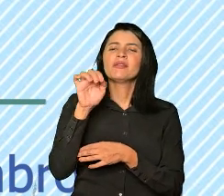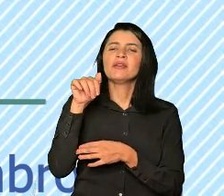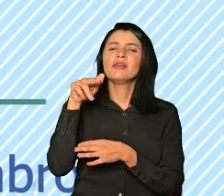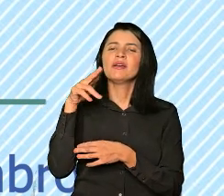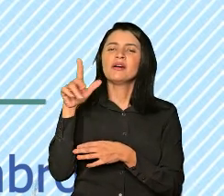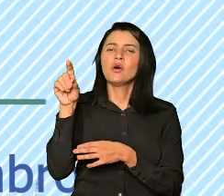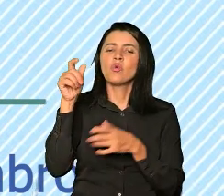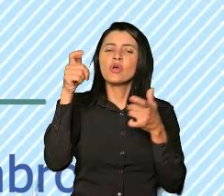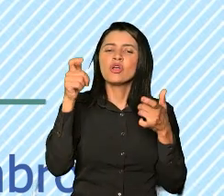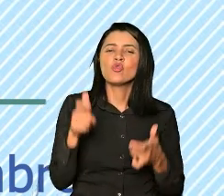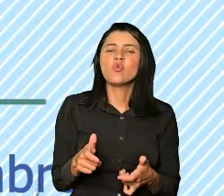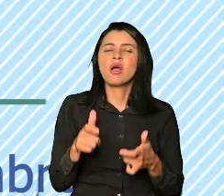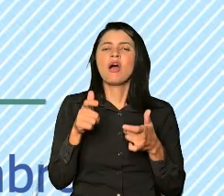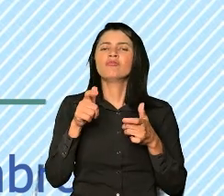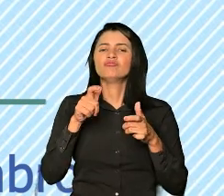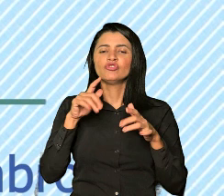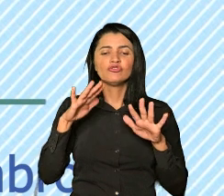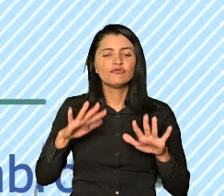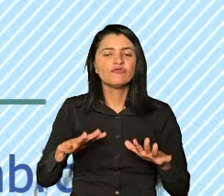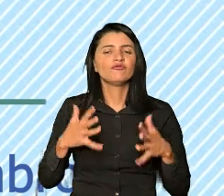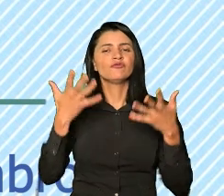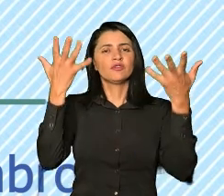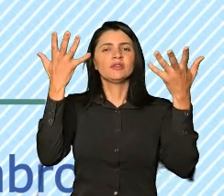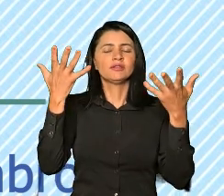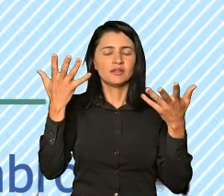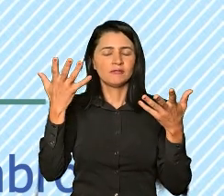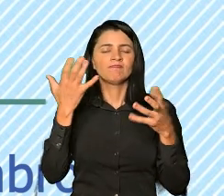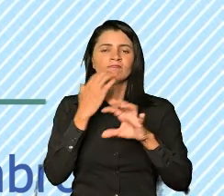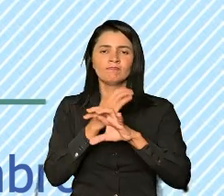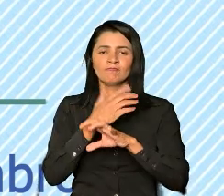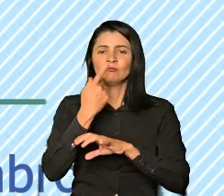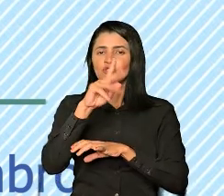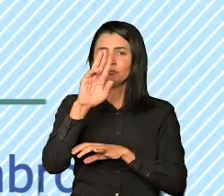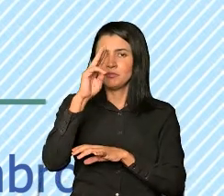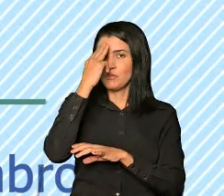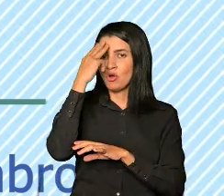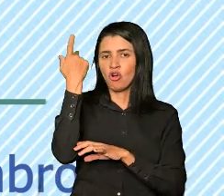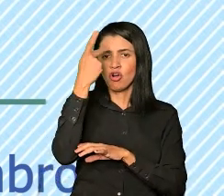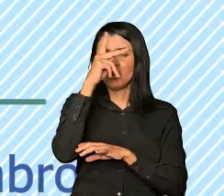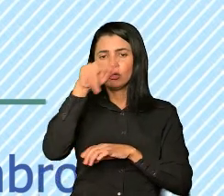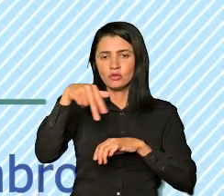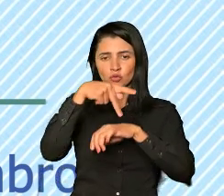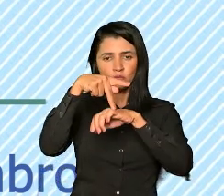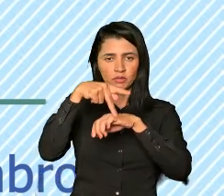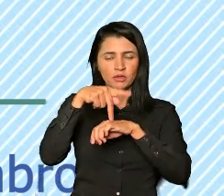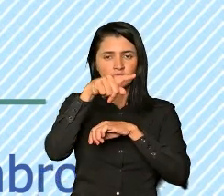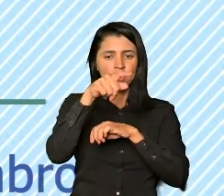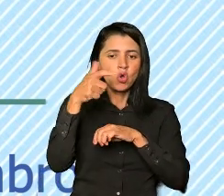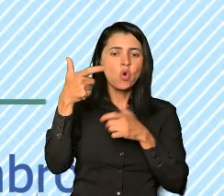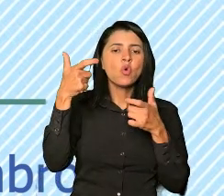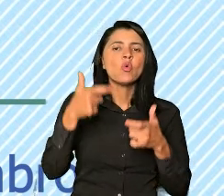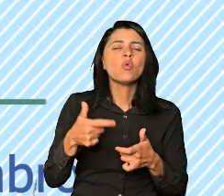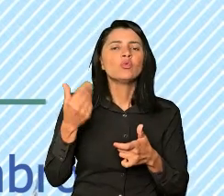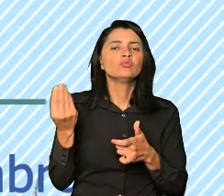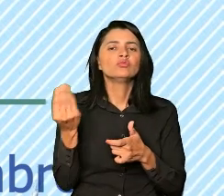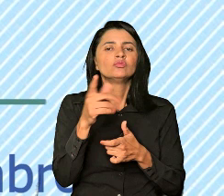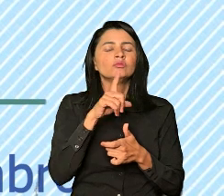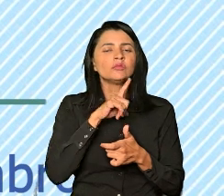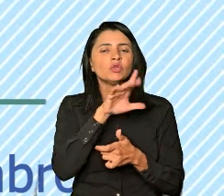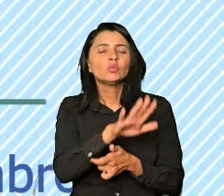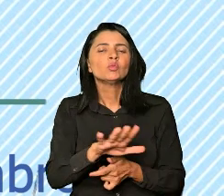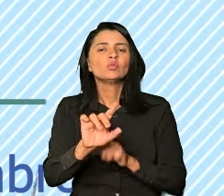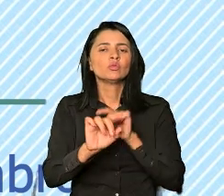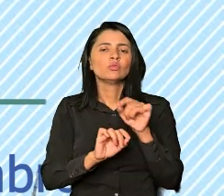de celebração cívica, é um lugar de memória da nacionalidade, né? Onde estão depositados,